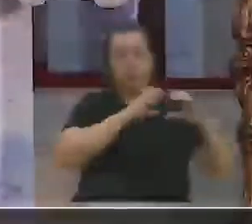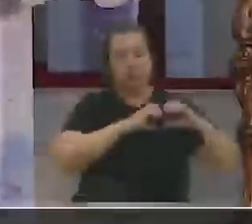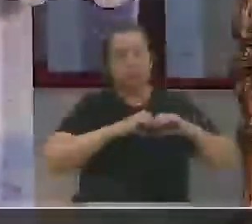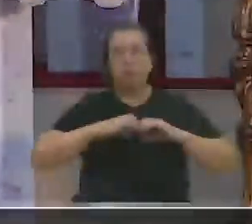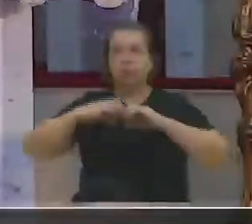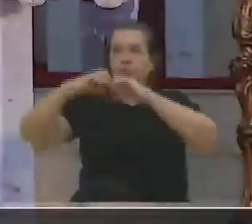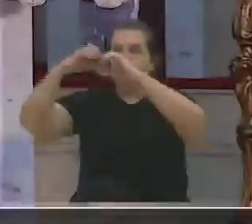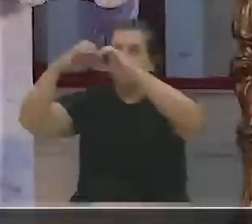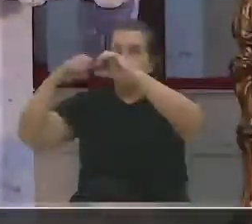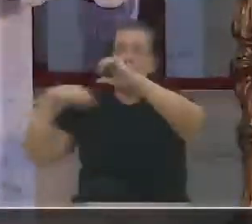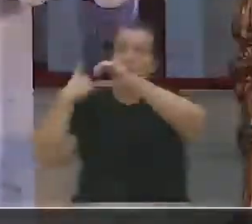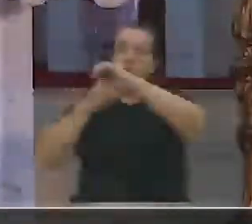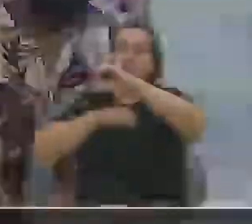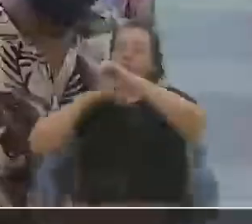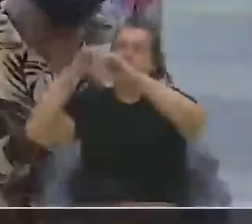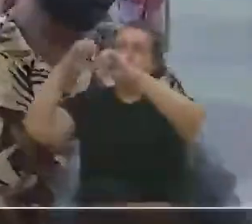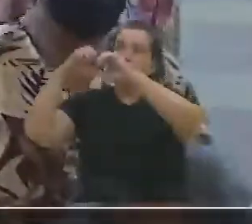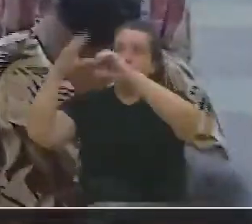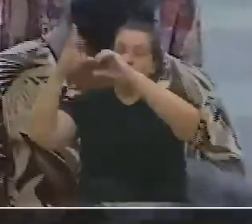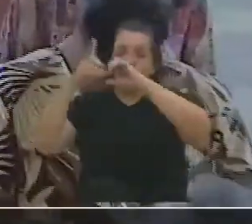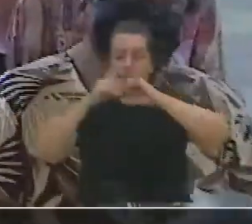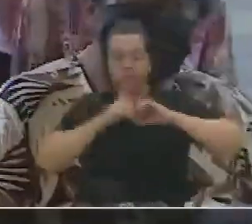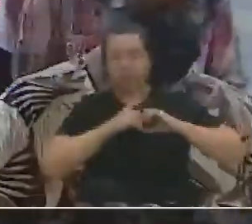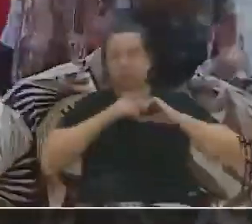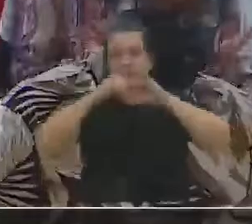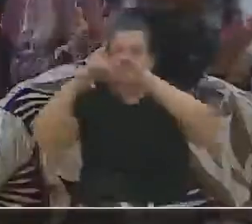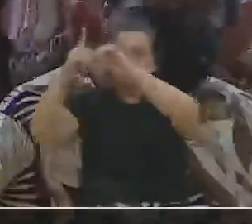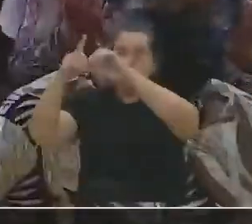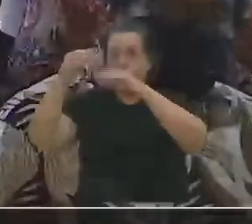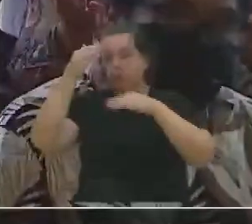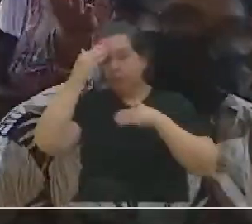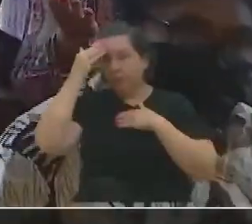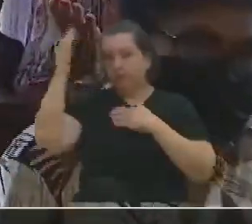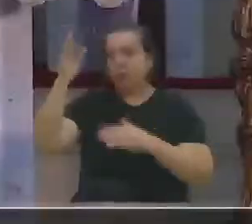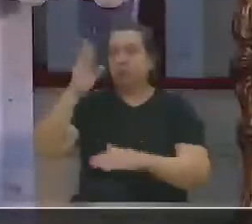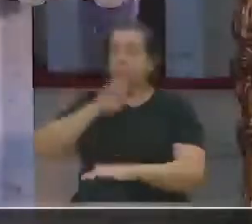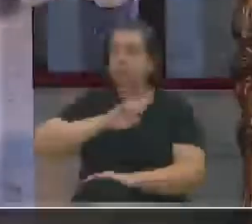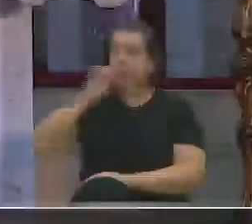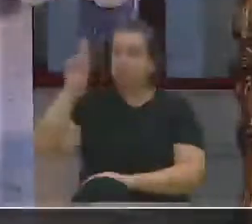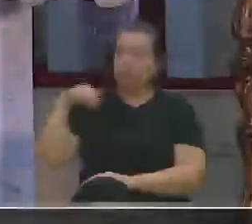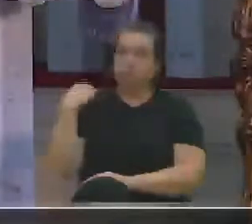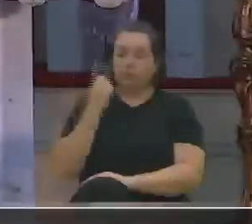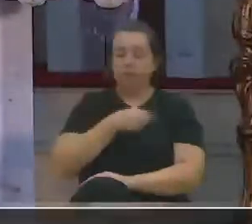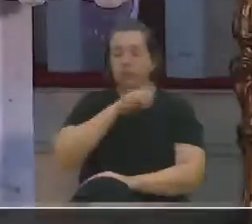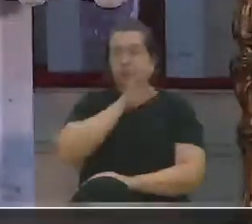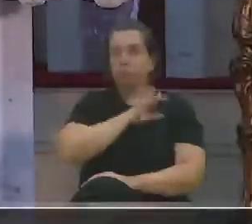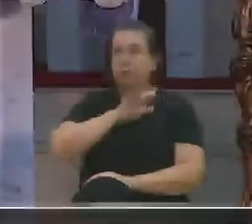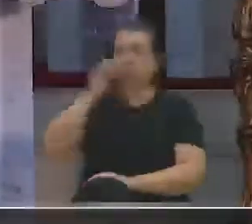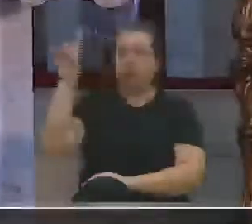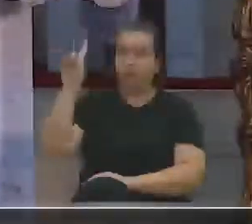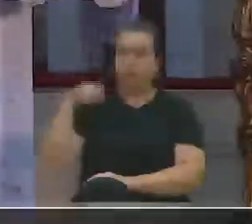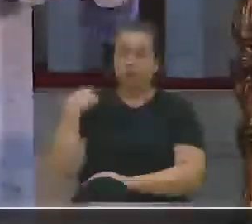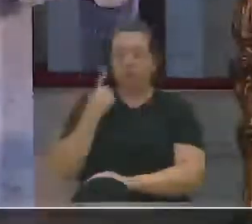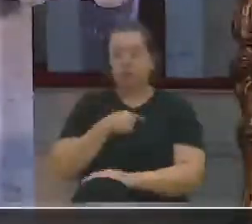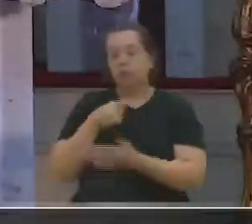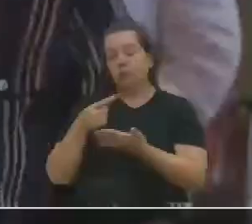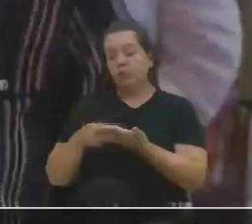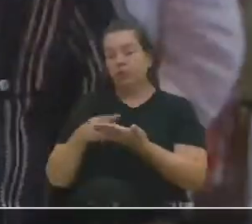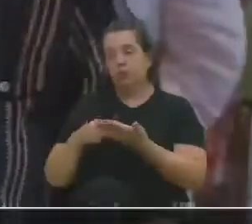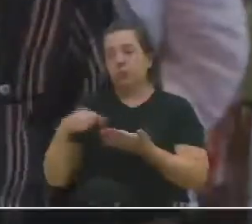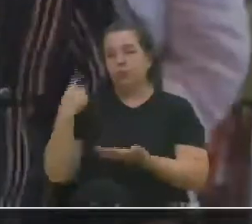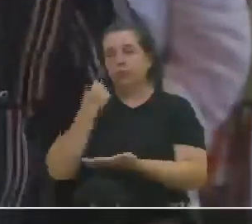nós. Corações ao alto. O nosso coração está em Deus. Demos graças ao Senhor nosso